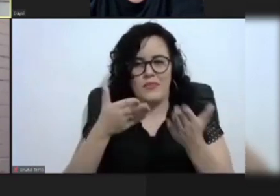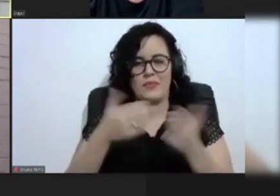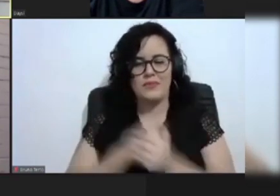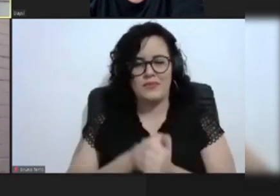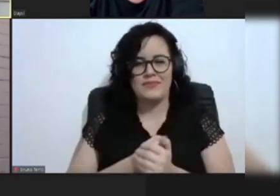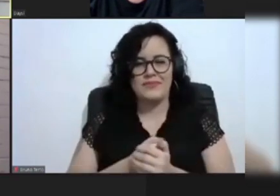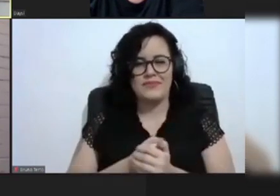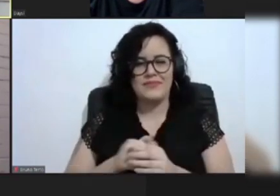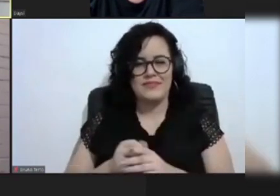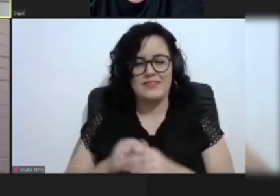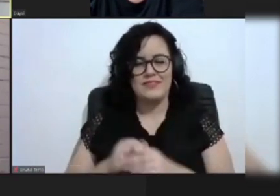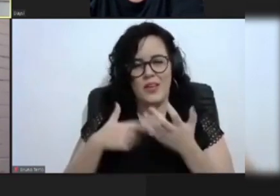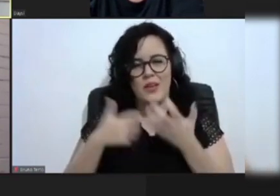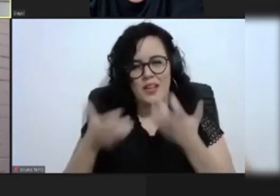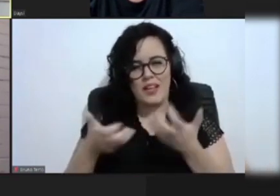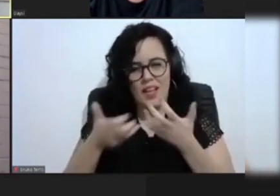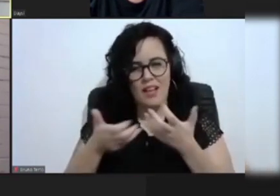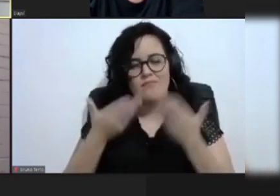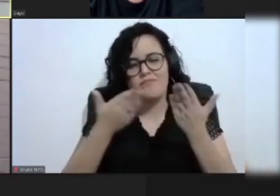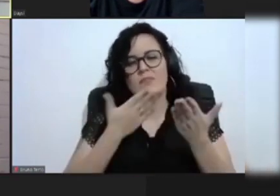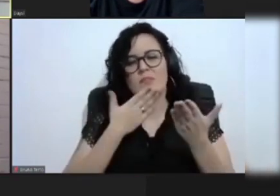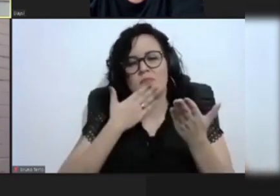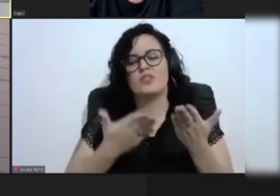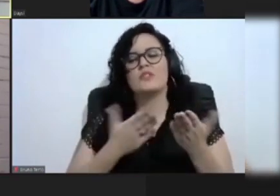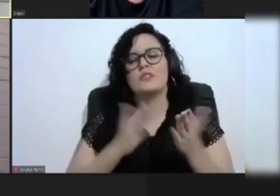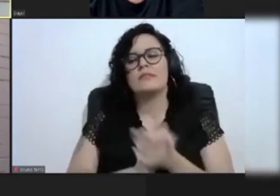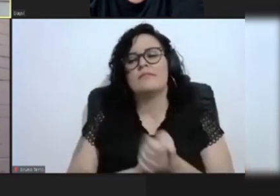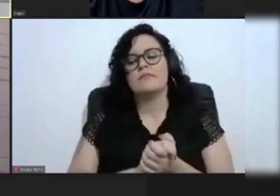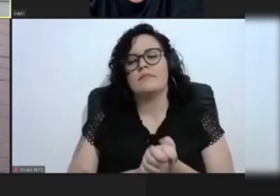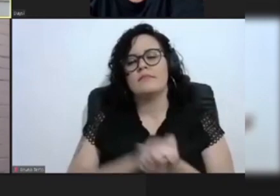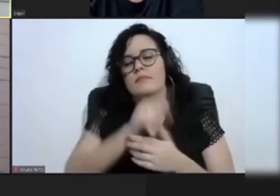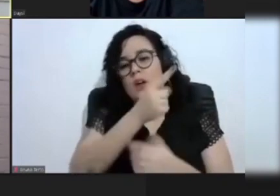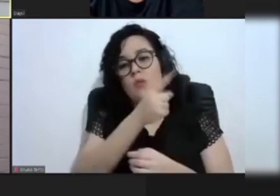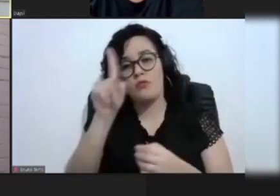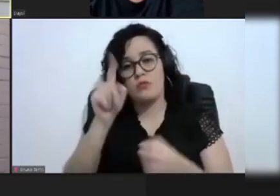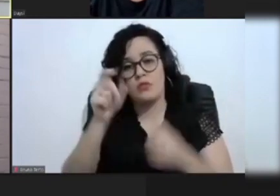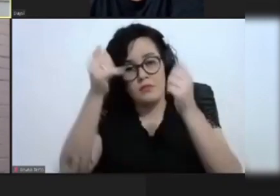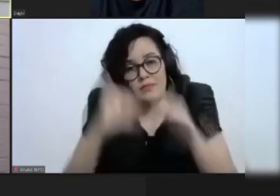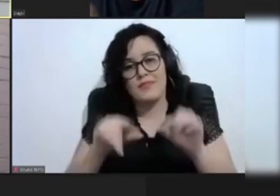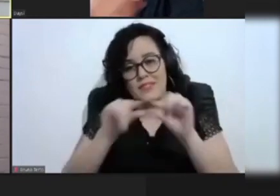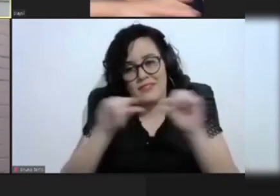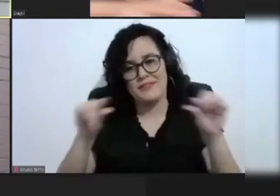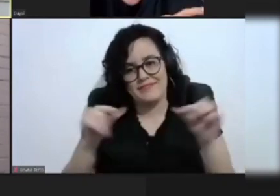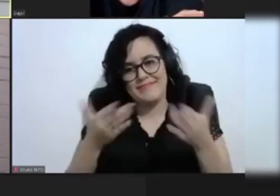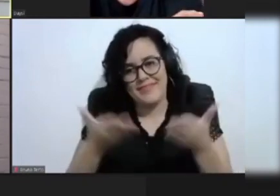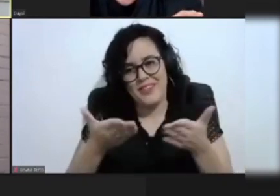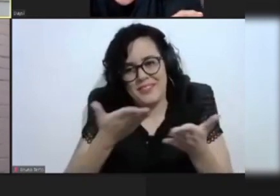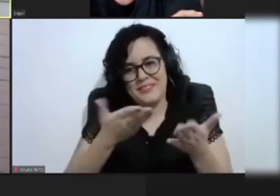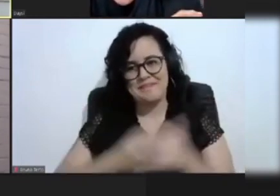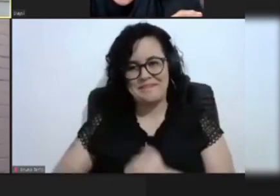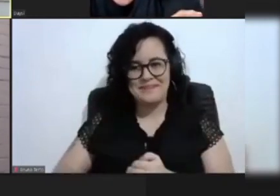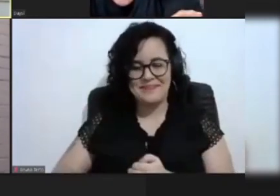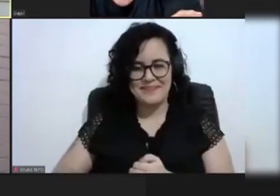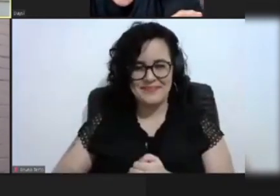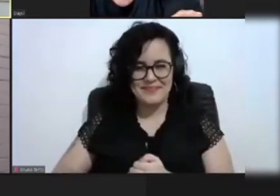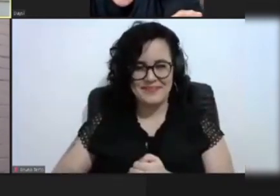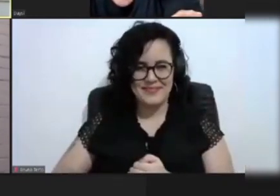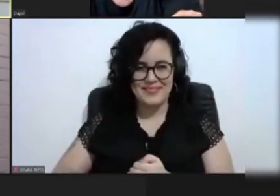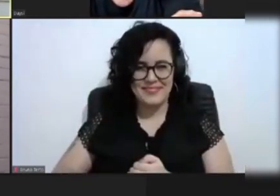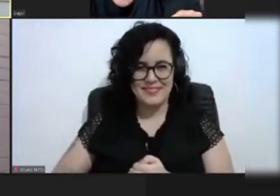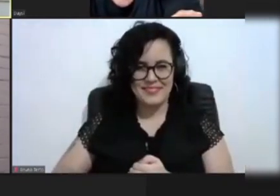Michelle, eu queria pedir para você finalizar aqui esse nosso encontro, Michelle.